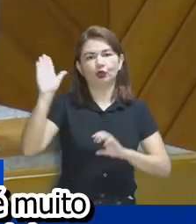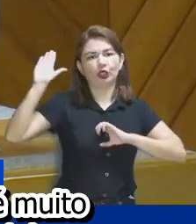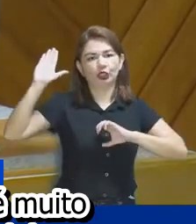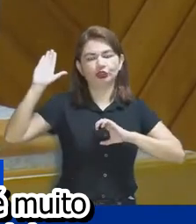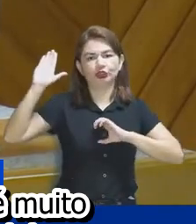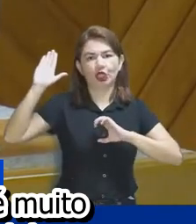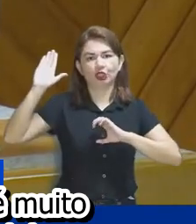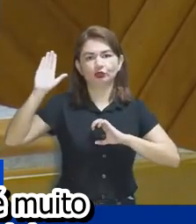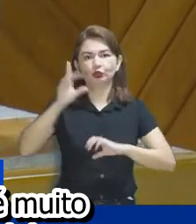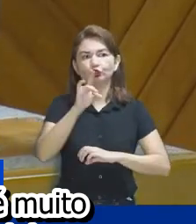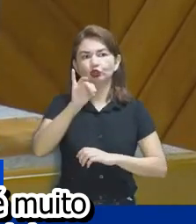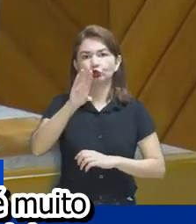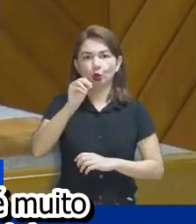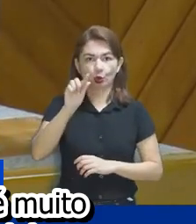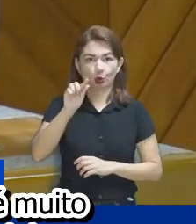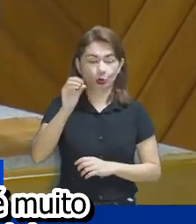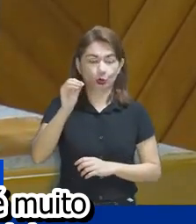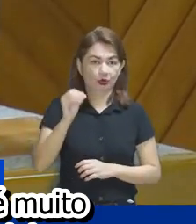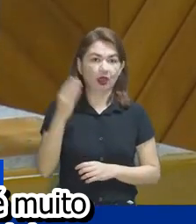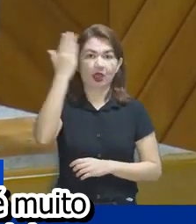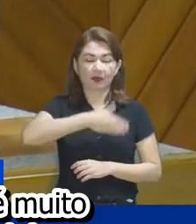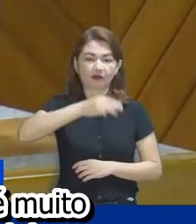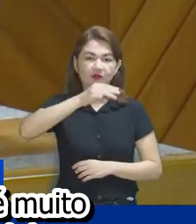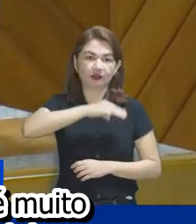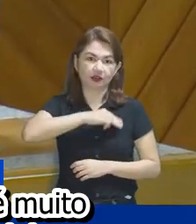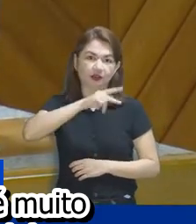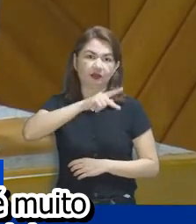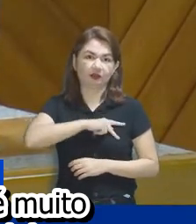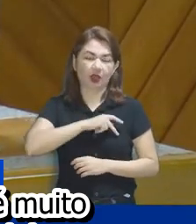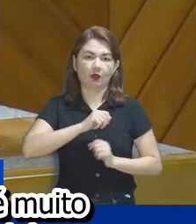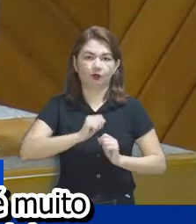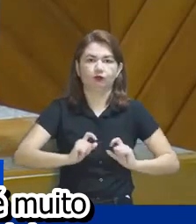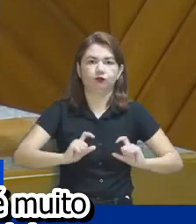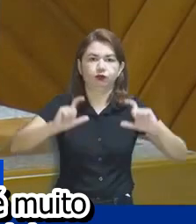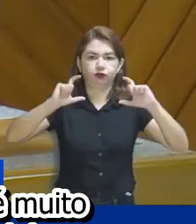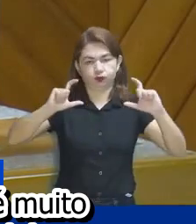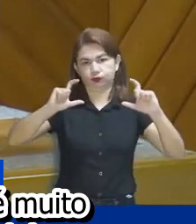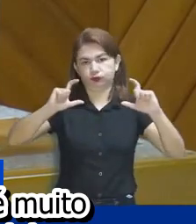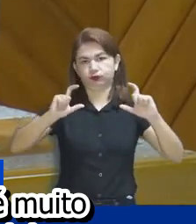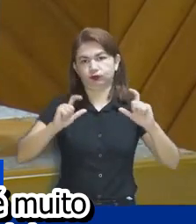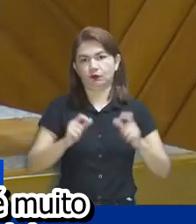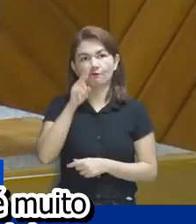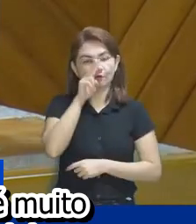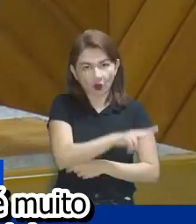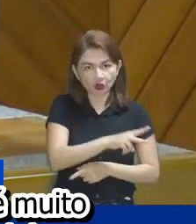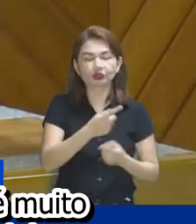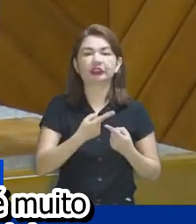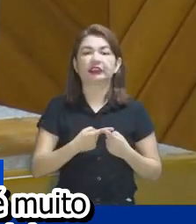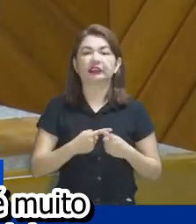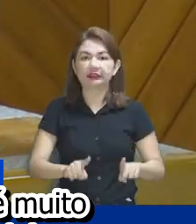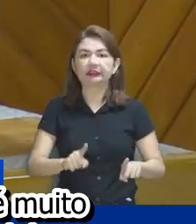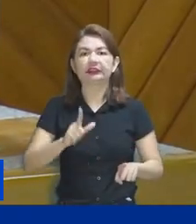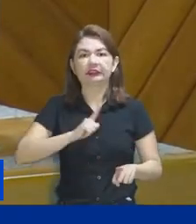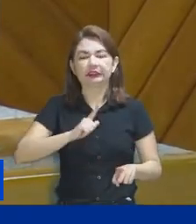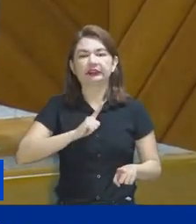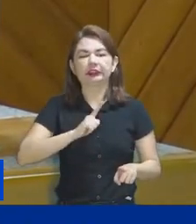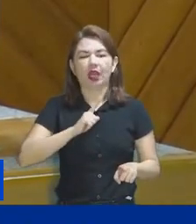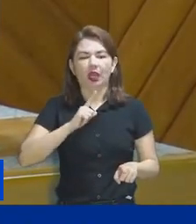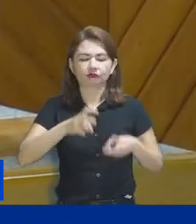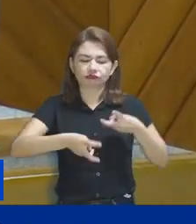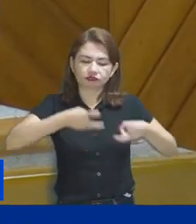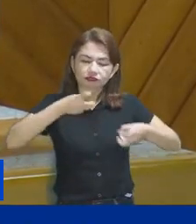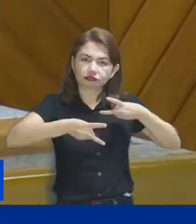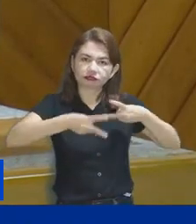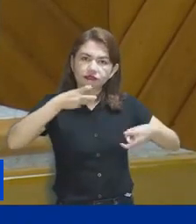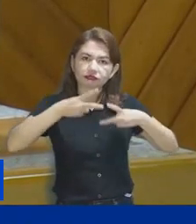particularidade? Em regra, a prova do MP é muito robusta quando se consegue extrair do aparelho celular. Mas,